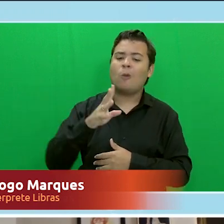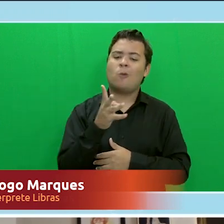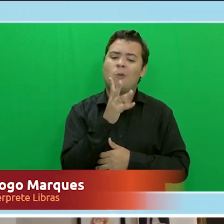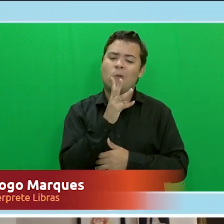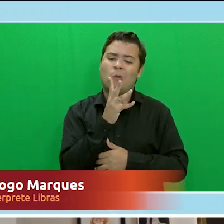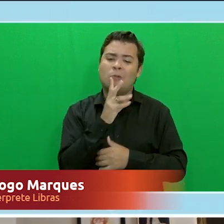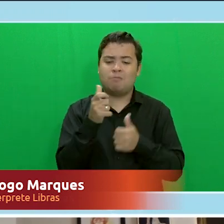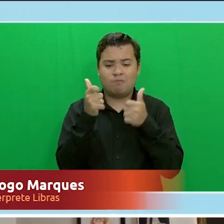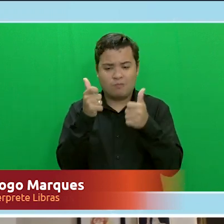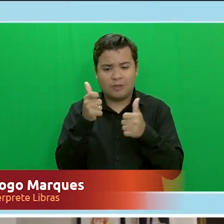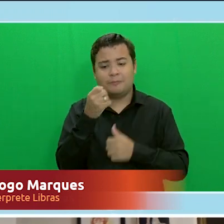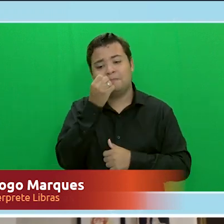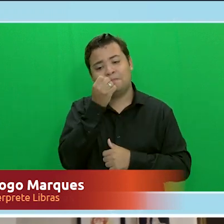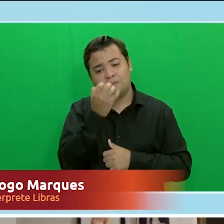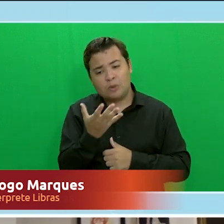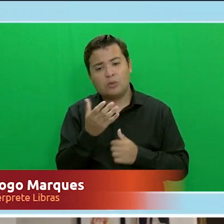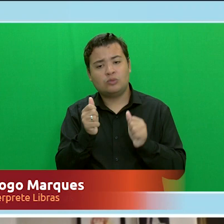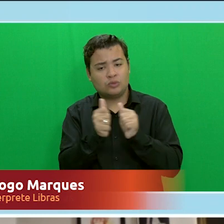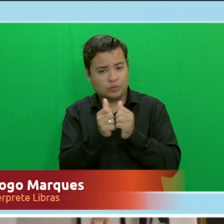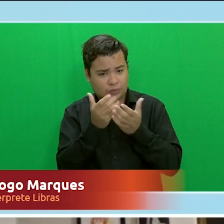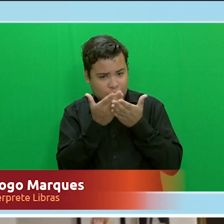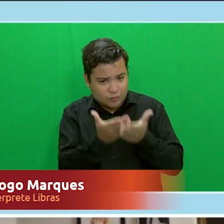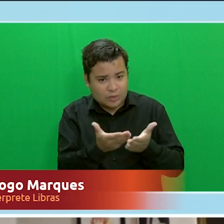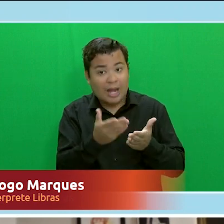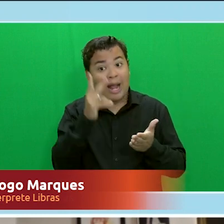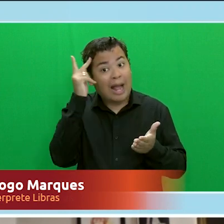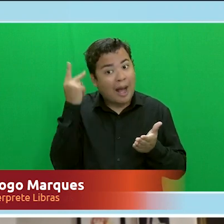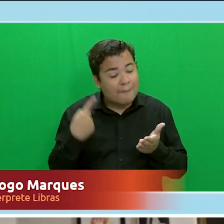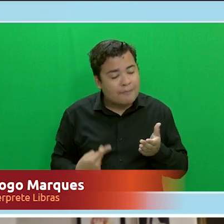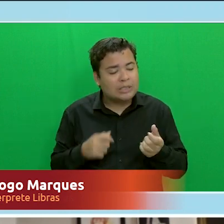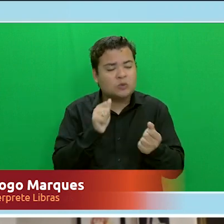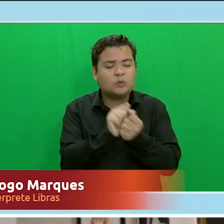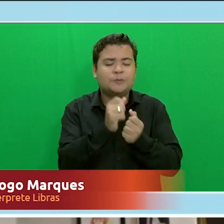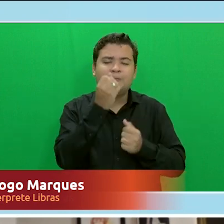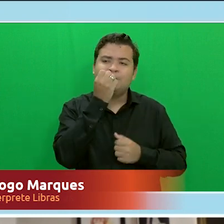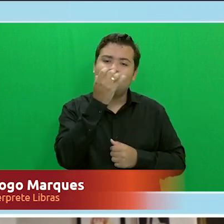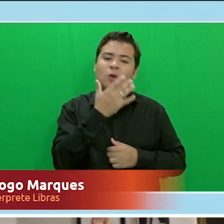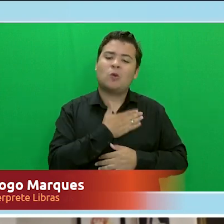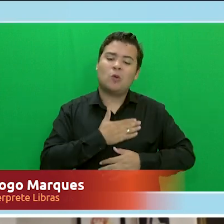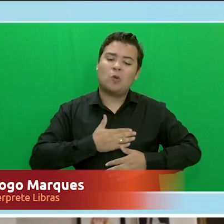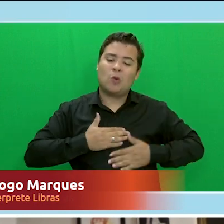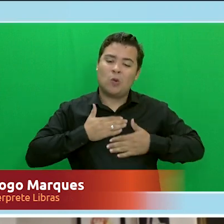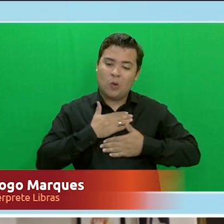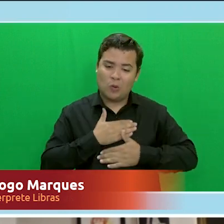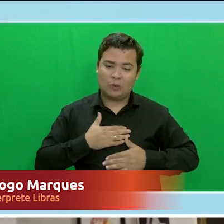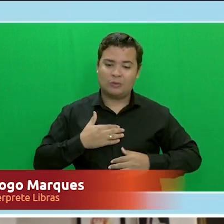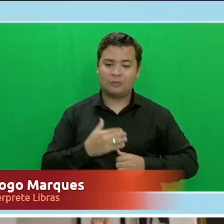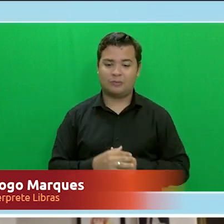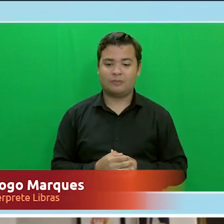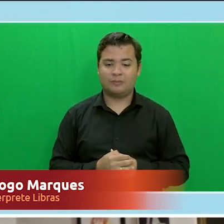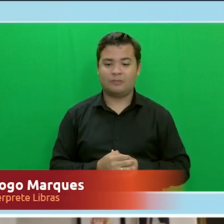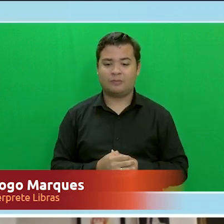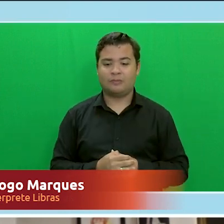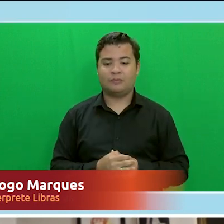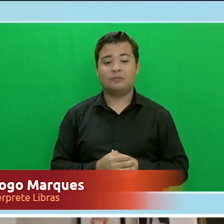E bom estar com você, Camila. Foi muito agradável. Estou sempre